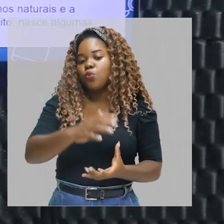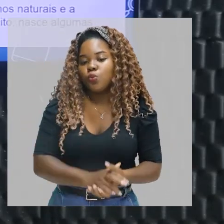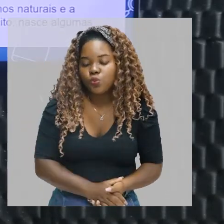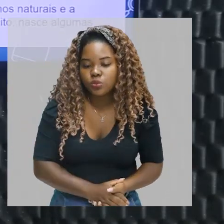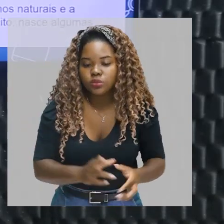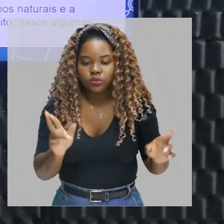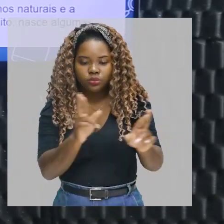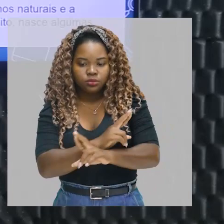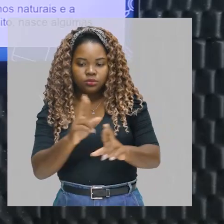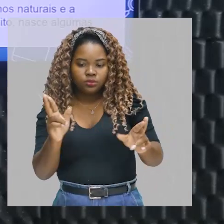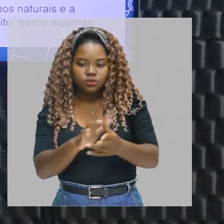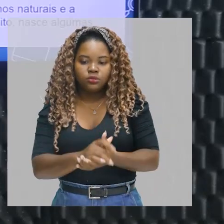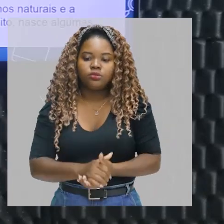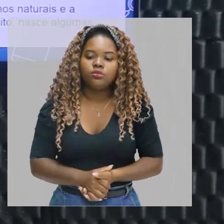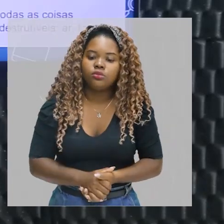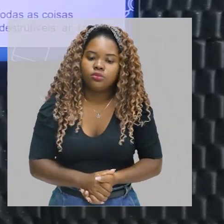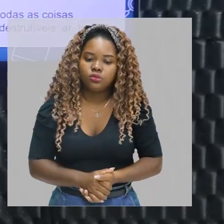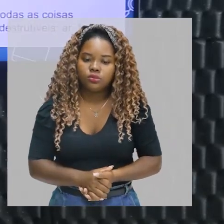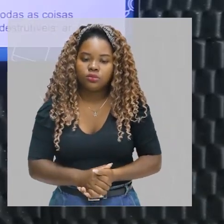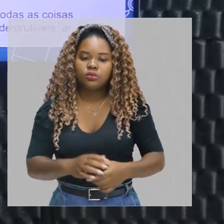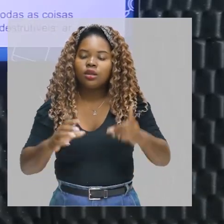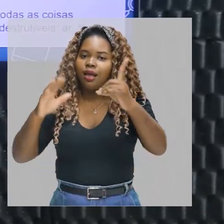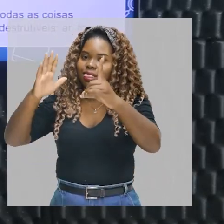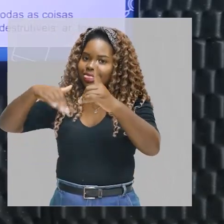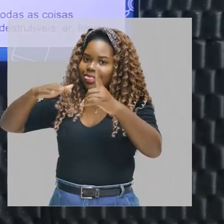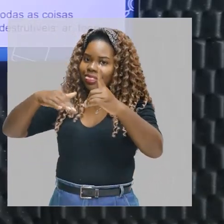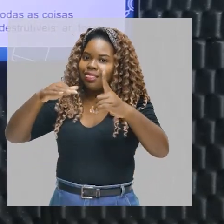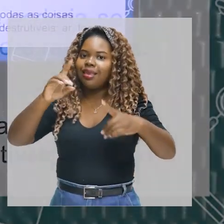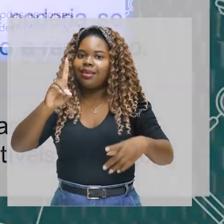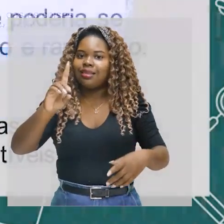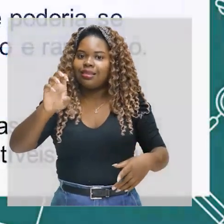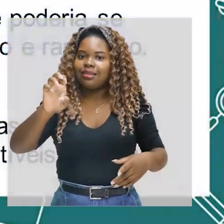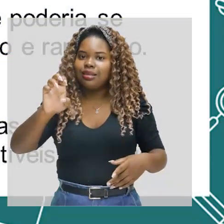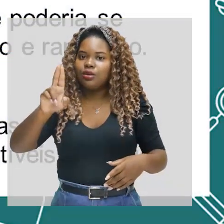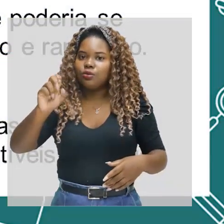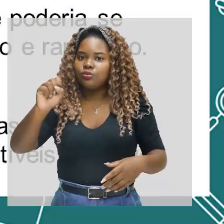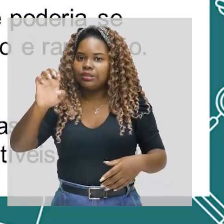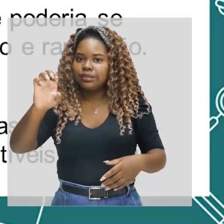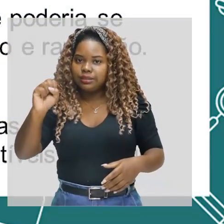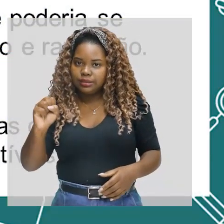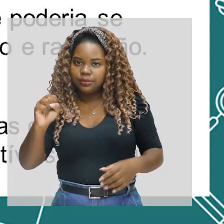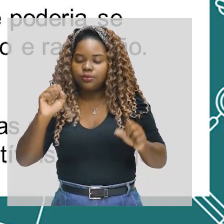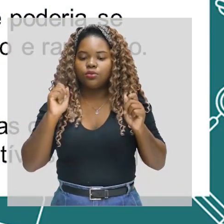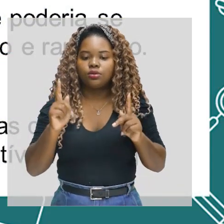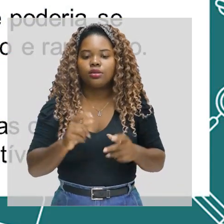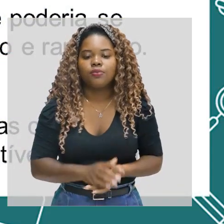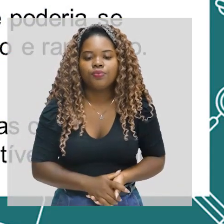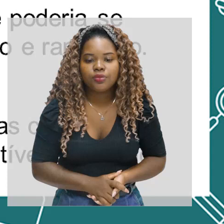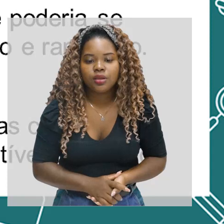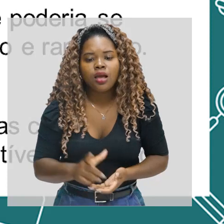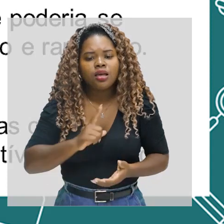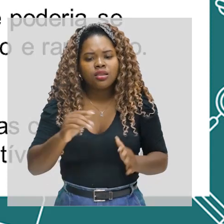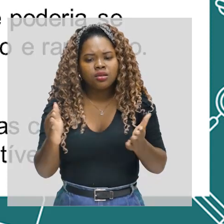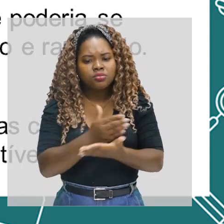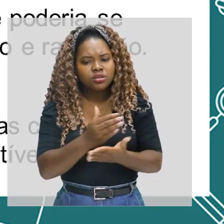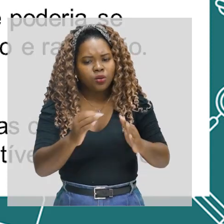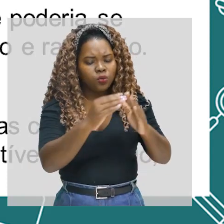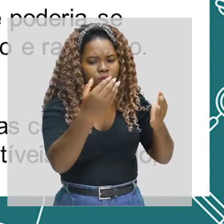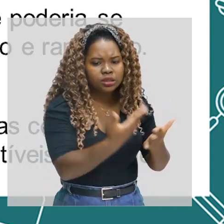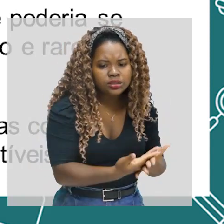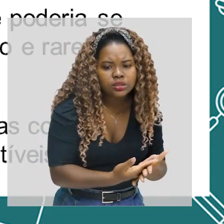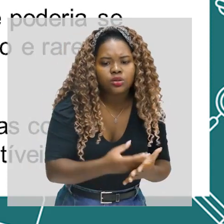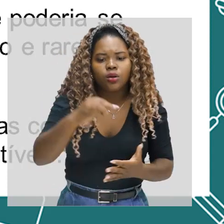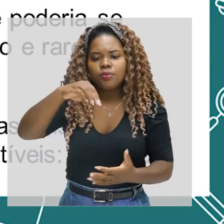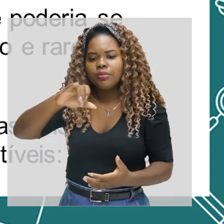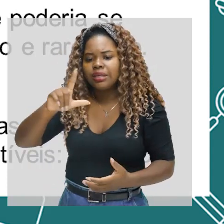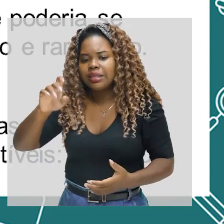atribui-se isso à vontade divinas. Tá ok? Então nós temos algumas escolas. A escola de Tales de Mileto, né, que acreditava